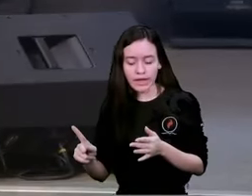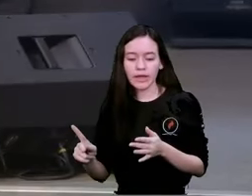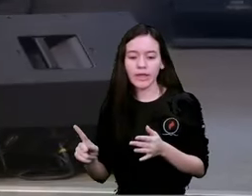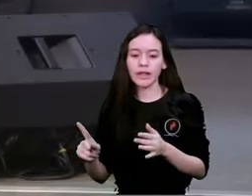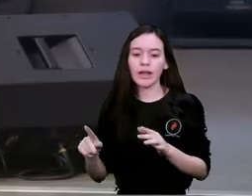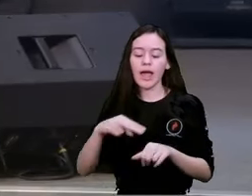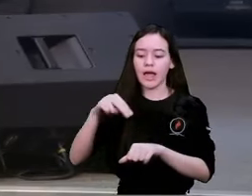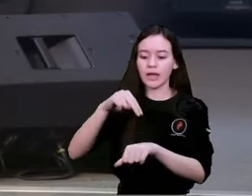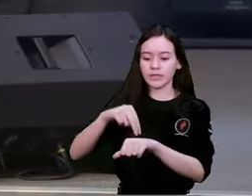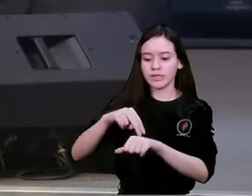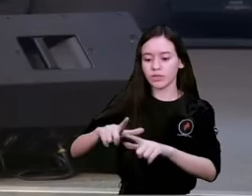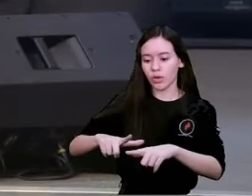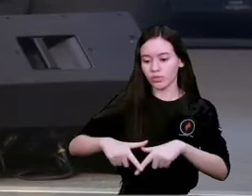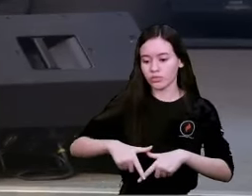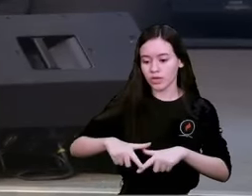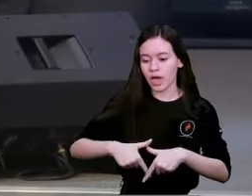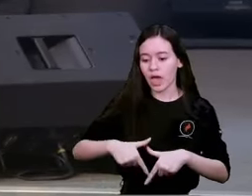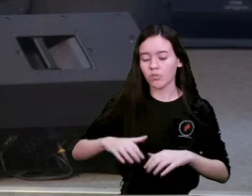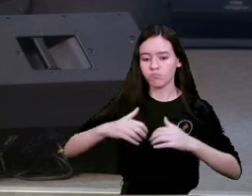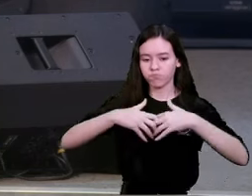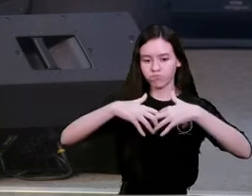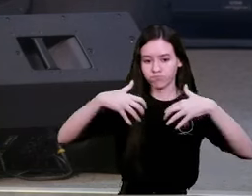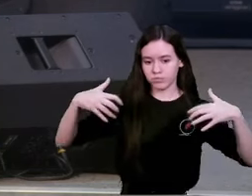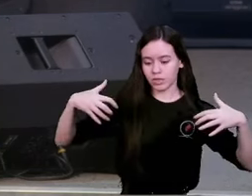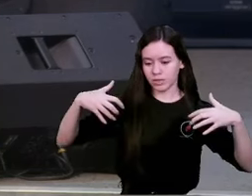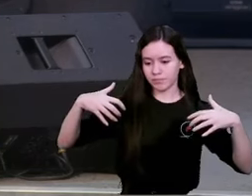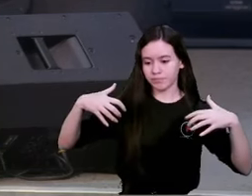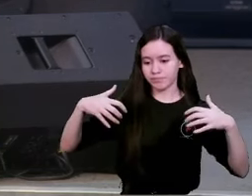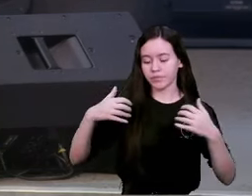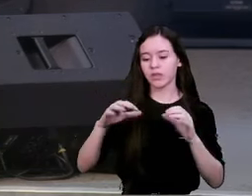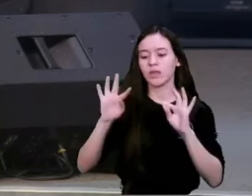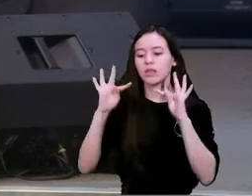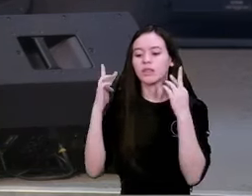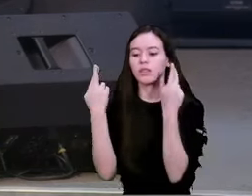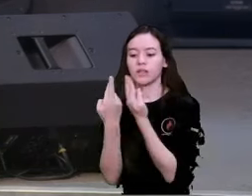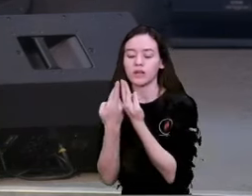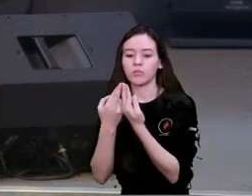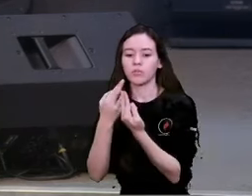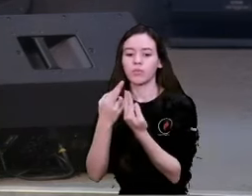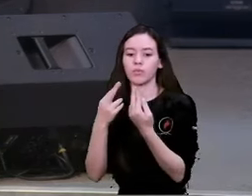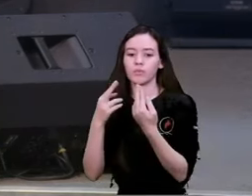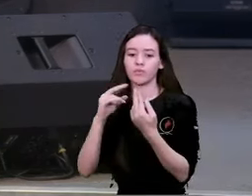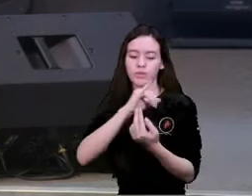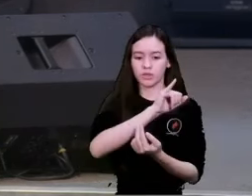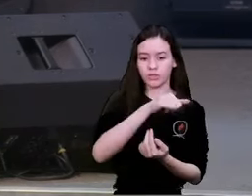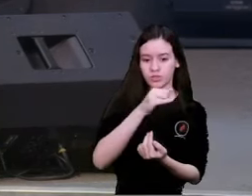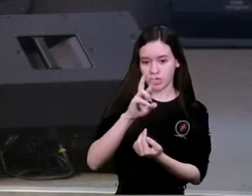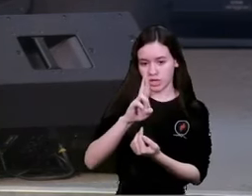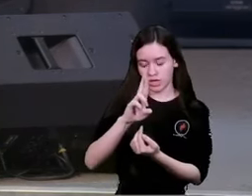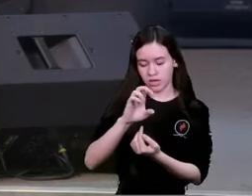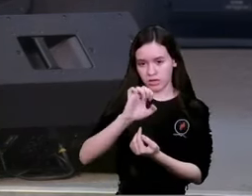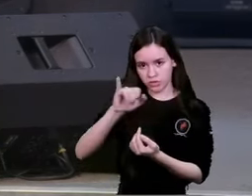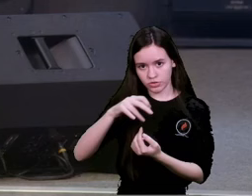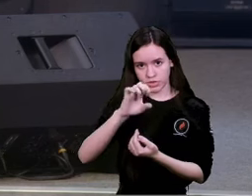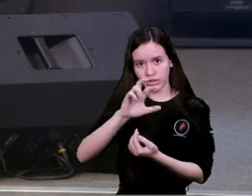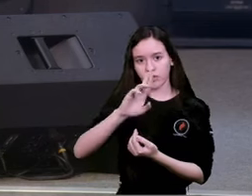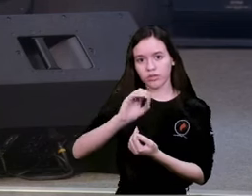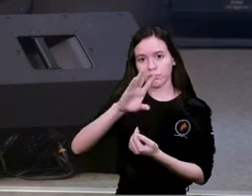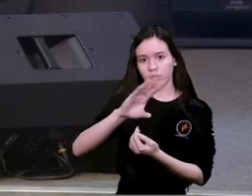a nação de Israel vai se dividir. Das tribos acompanharão um homem chamado Jeroboão, e duas